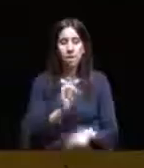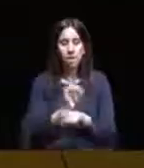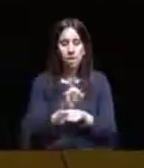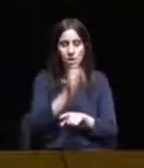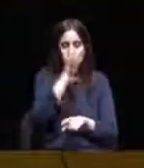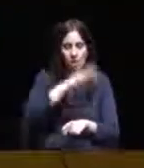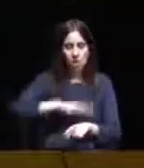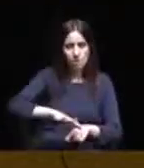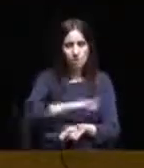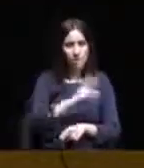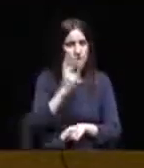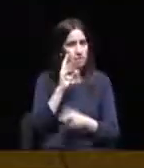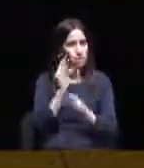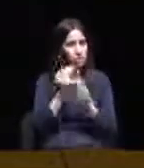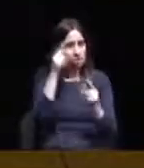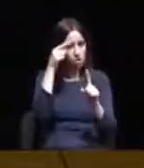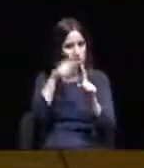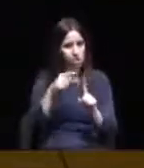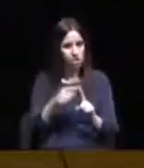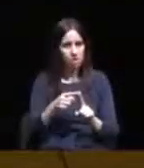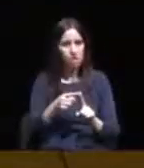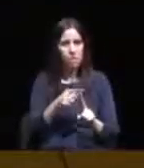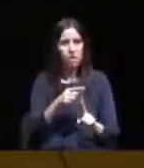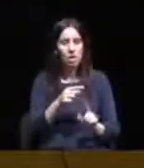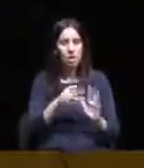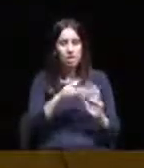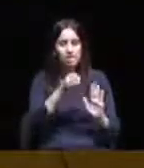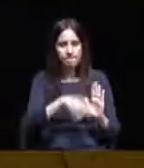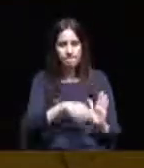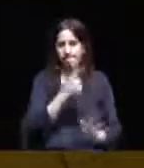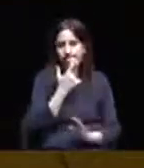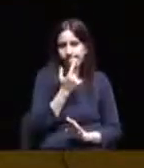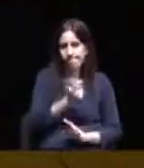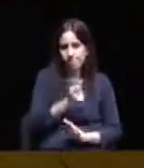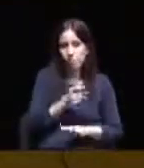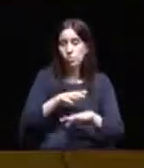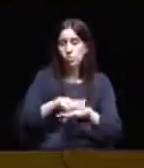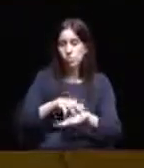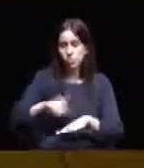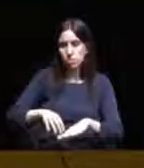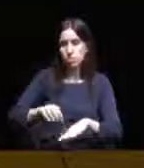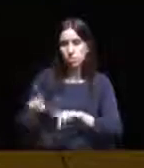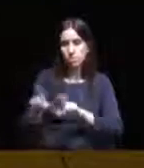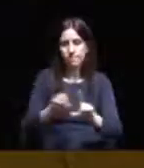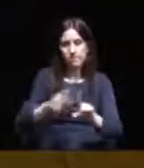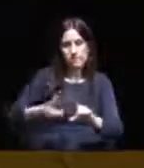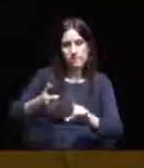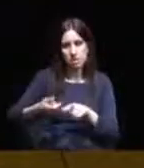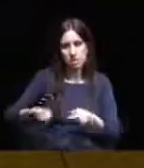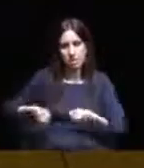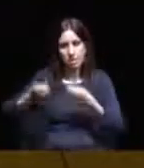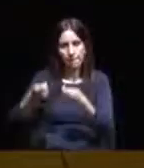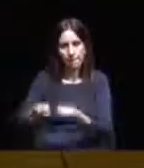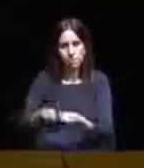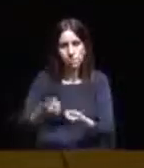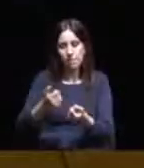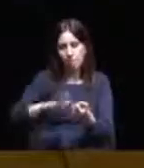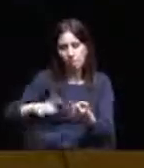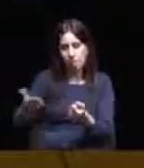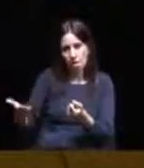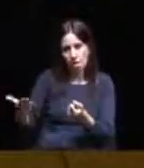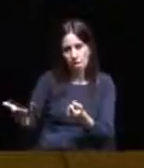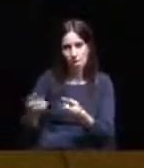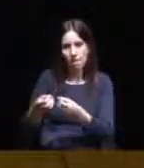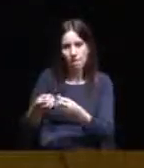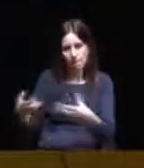objetivos ambientais e de qualidade de vida que não podem ser descurados. Por isso mesmo, a aposta deve ser na mobilidade coletiva e nos parques dissuasores,